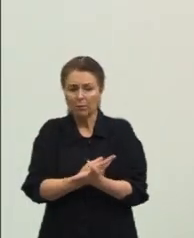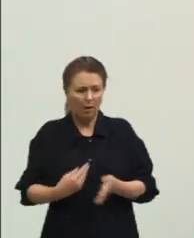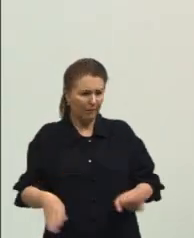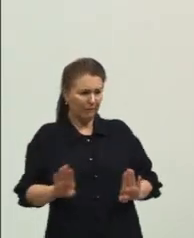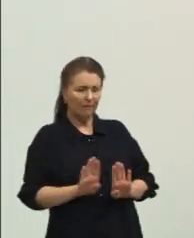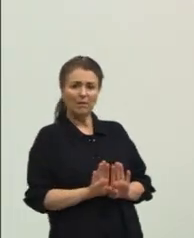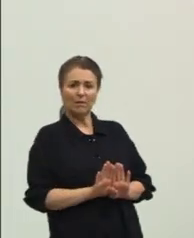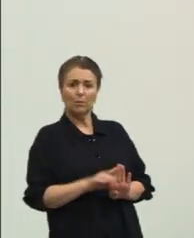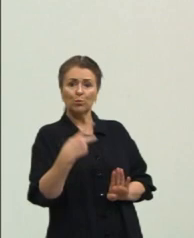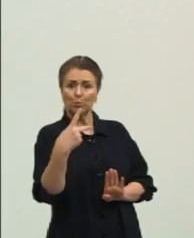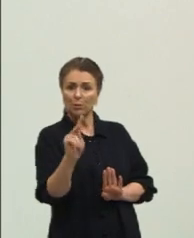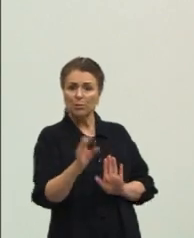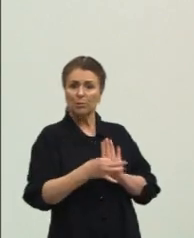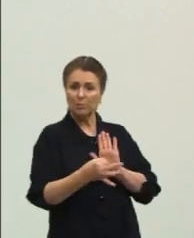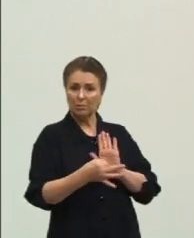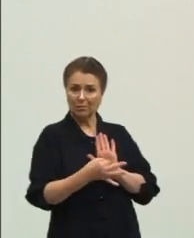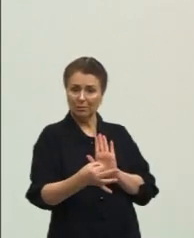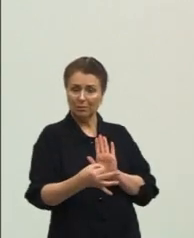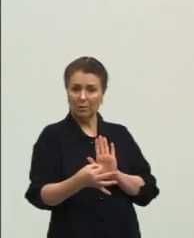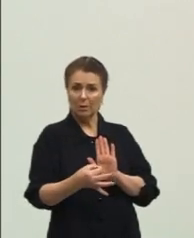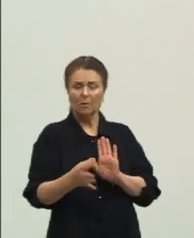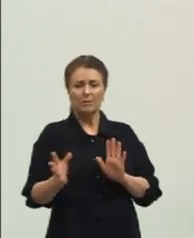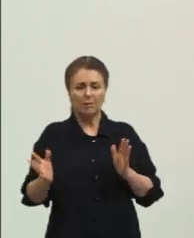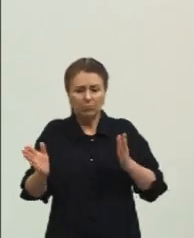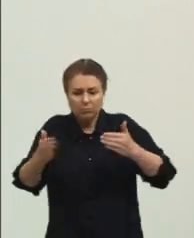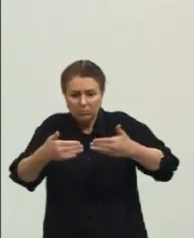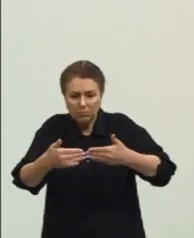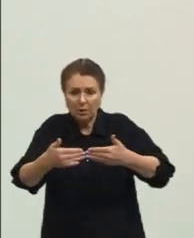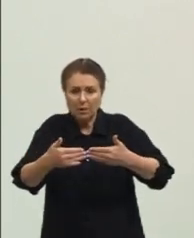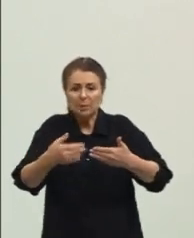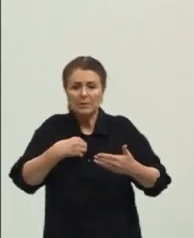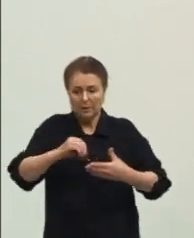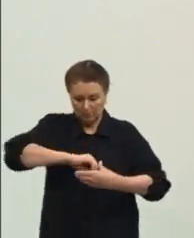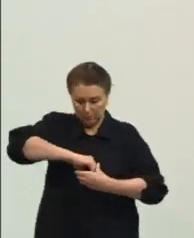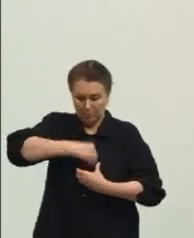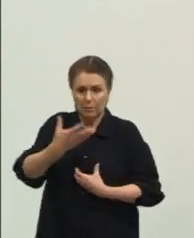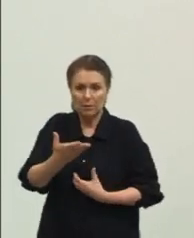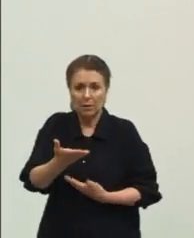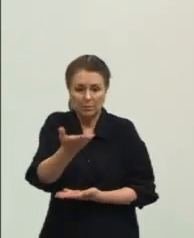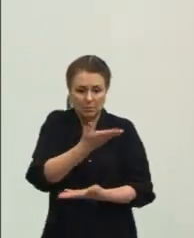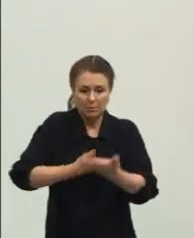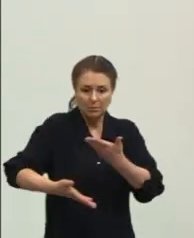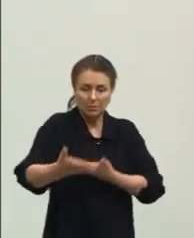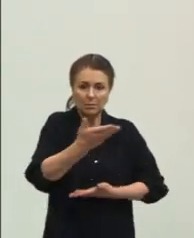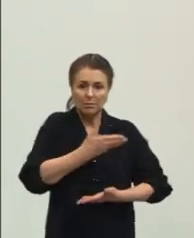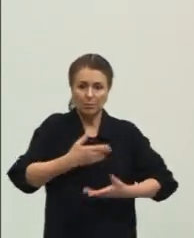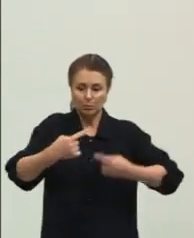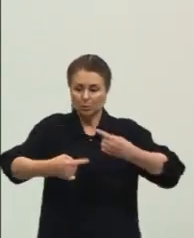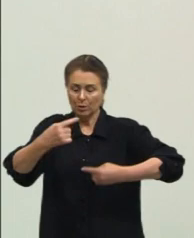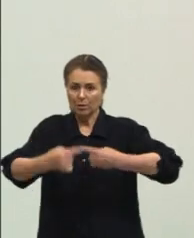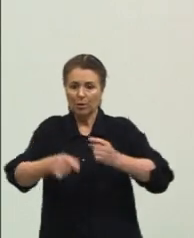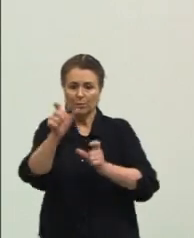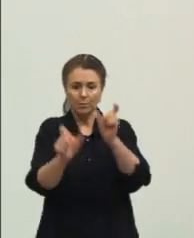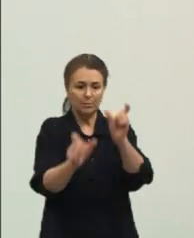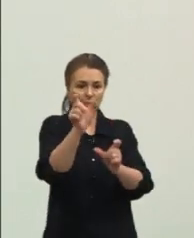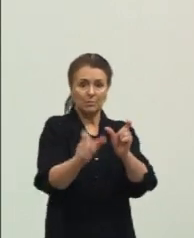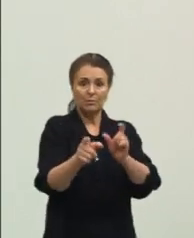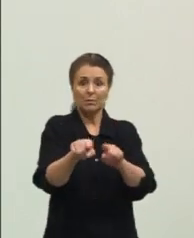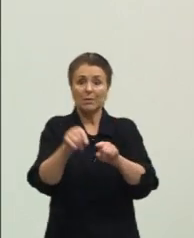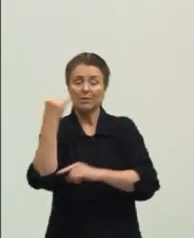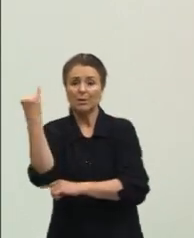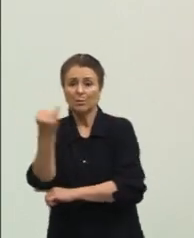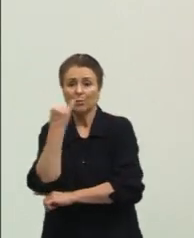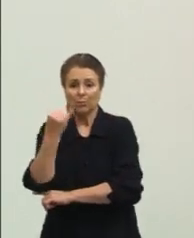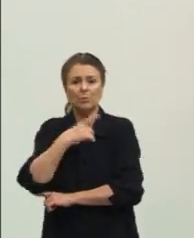posicionamento eu preciso ter a série hermenêutica ter essa Inter subjetividade e interagir o diálogo com os outros mas é importante você